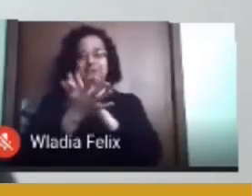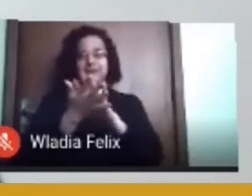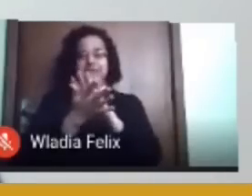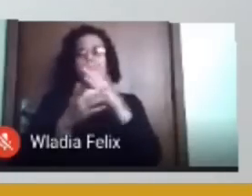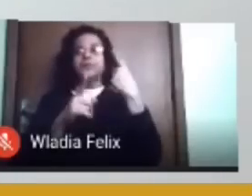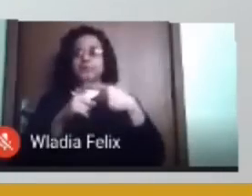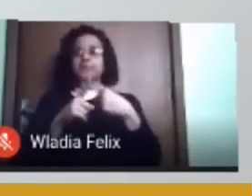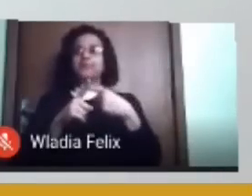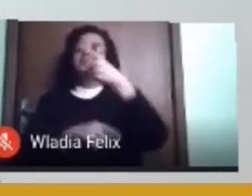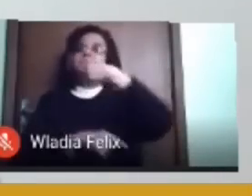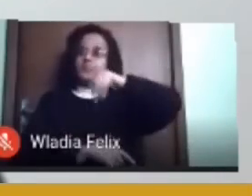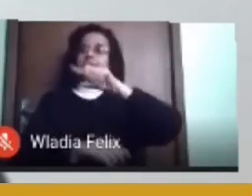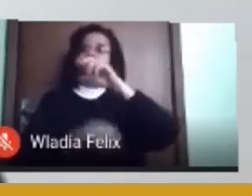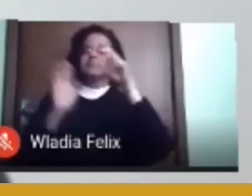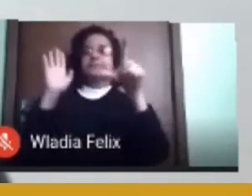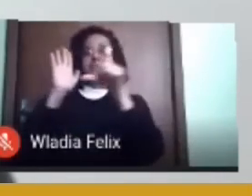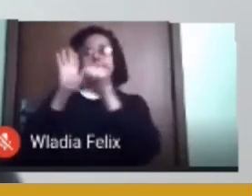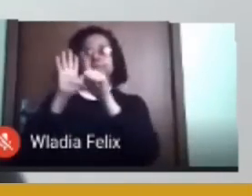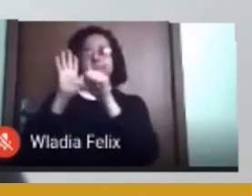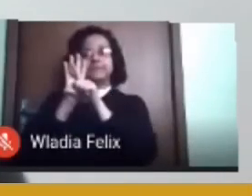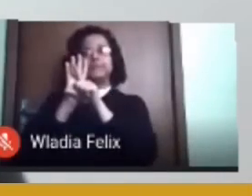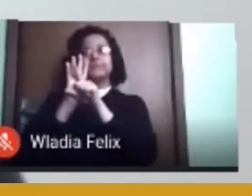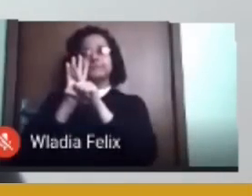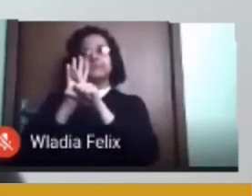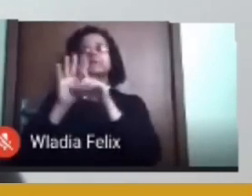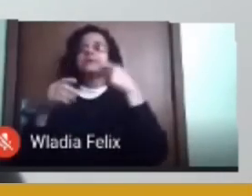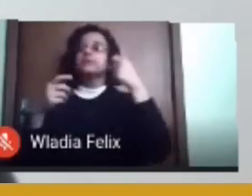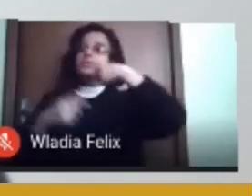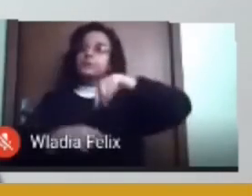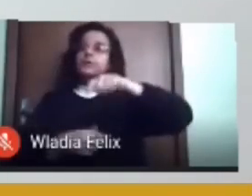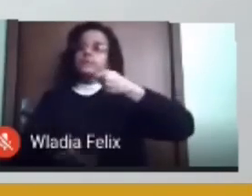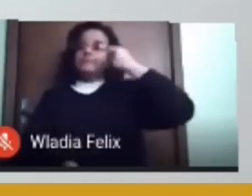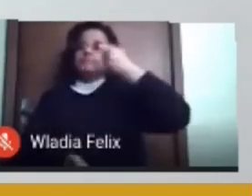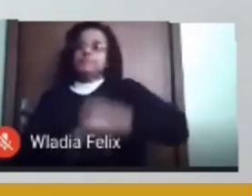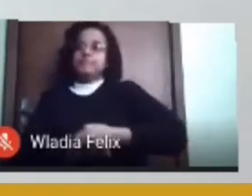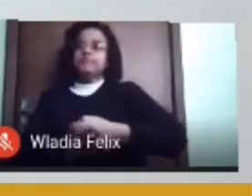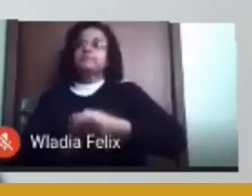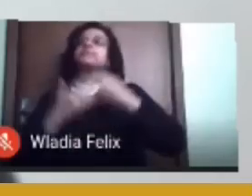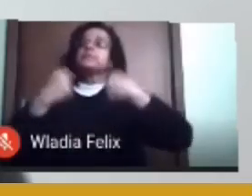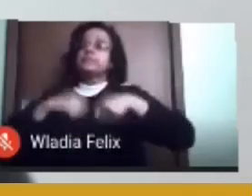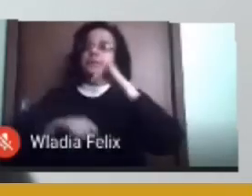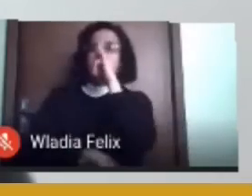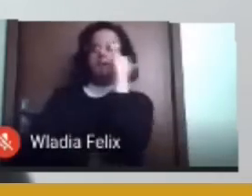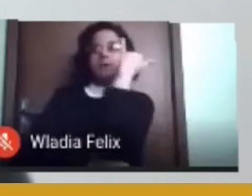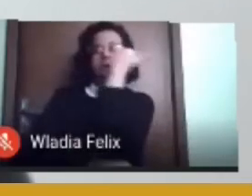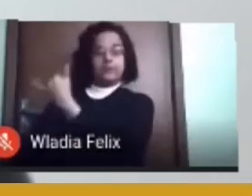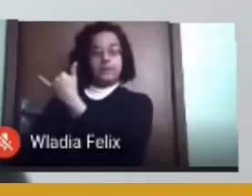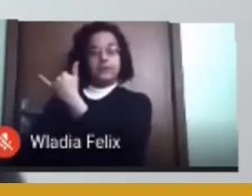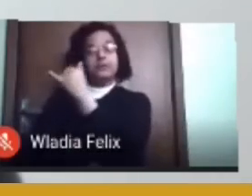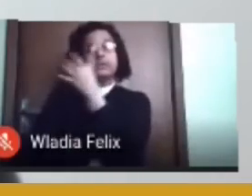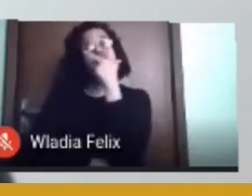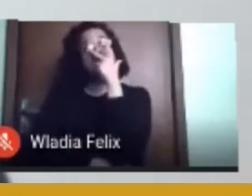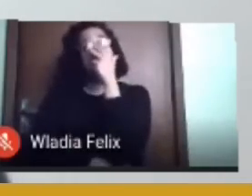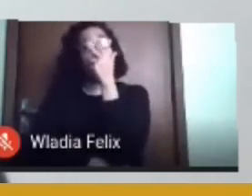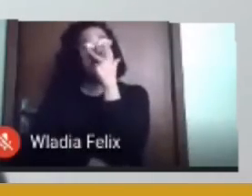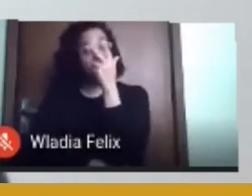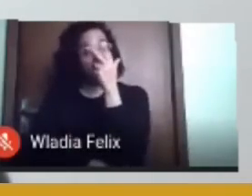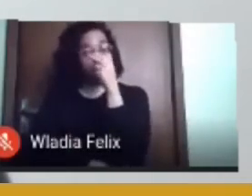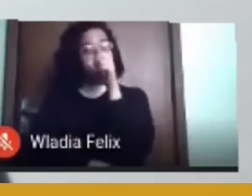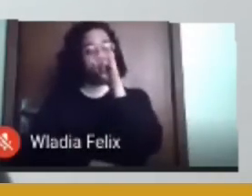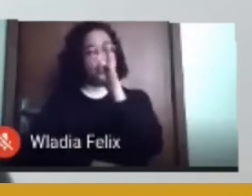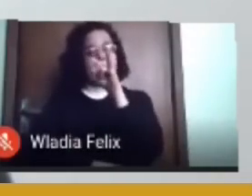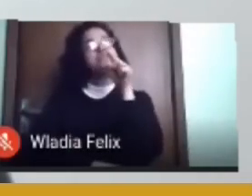fazer a denúncia de suspeita. Se você suspeita, denuncie. Tá? E muitos desses canais de